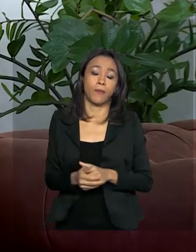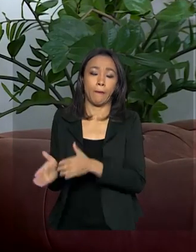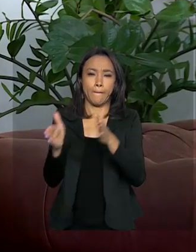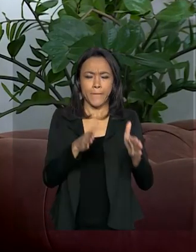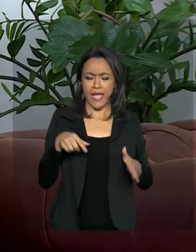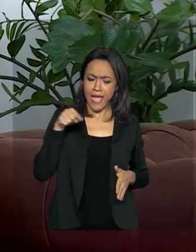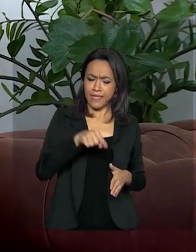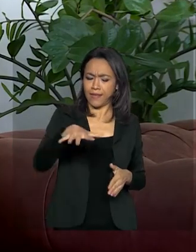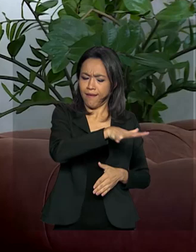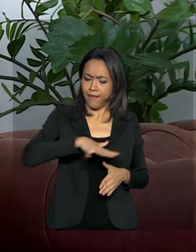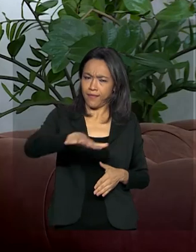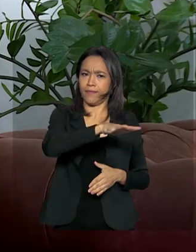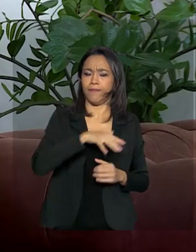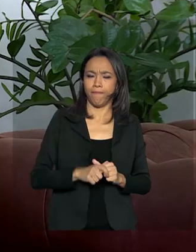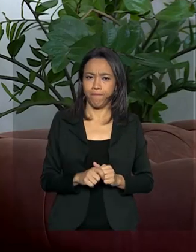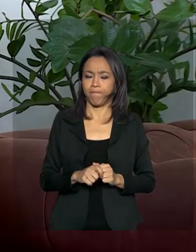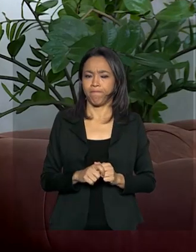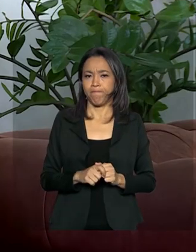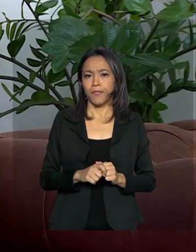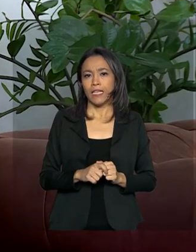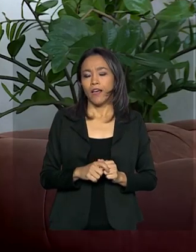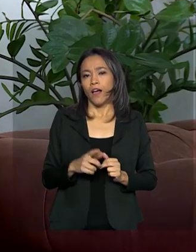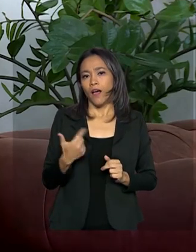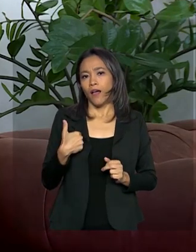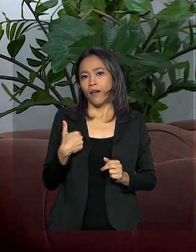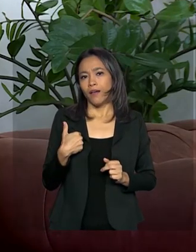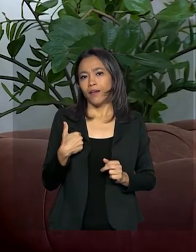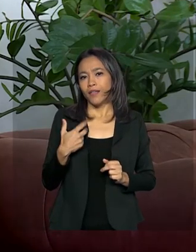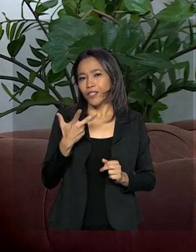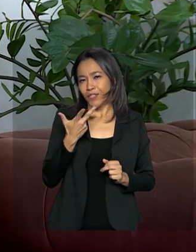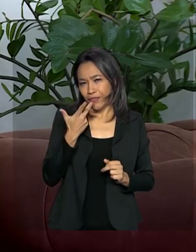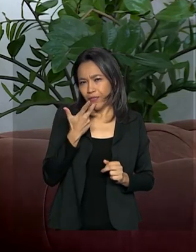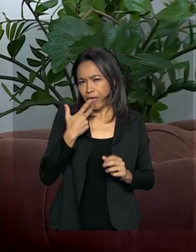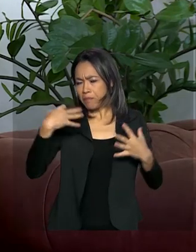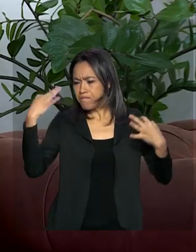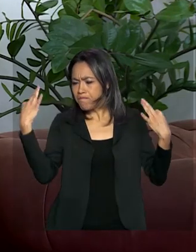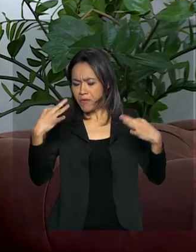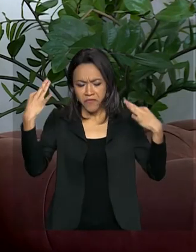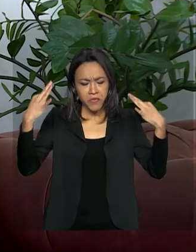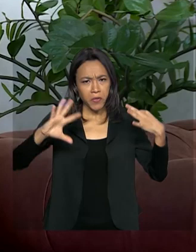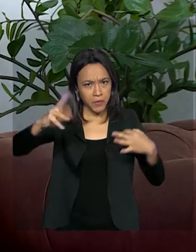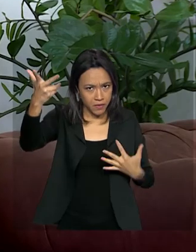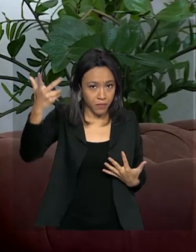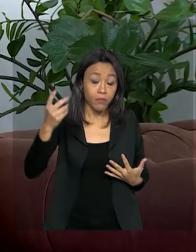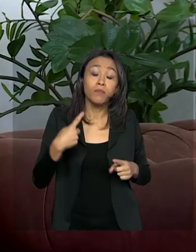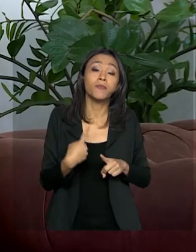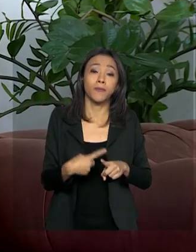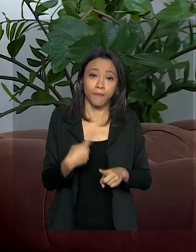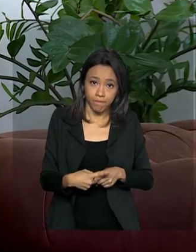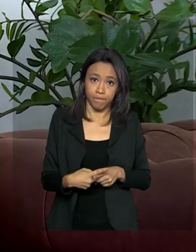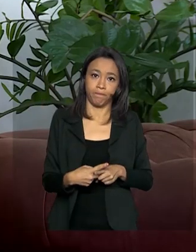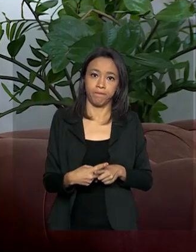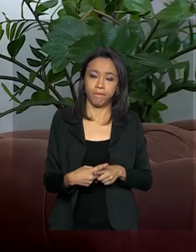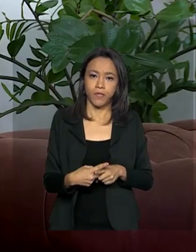uma a citada a gente chama de tempestade perfeito é primeiro porque